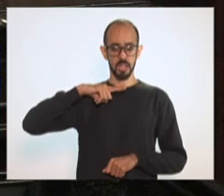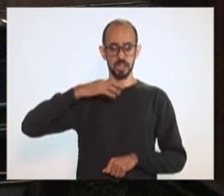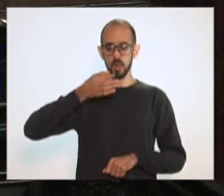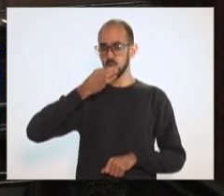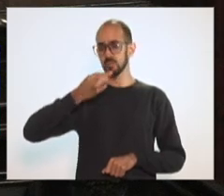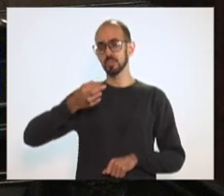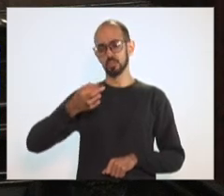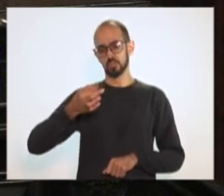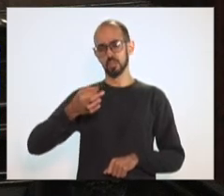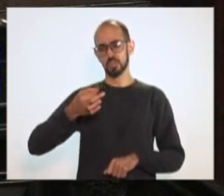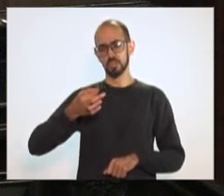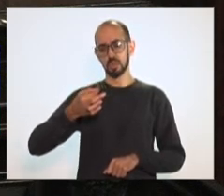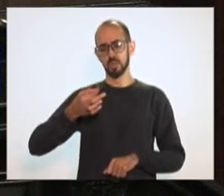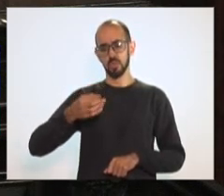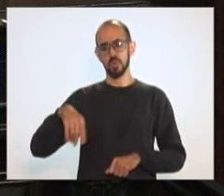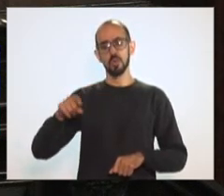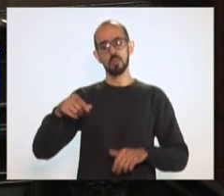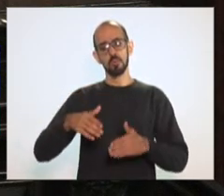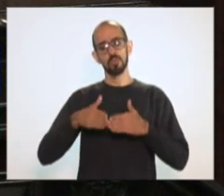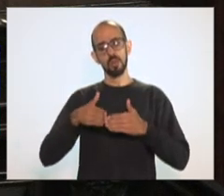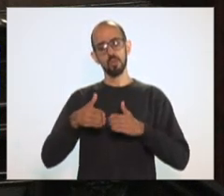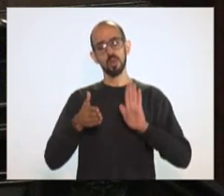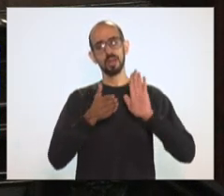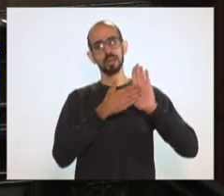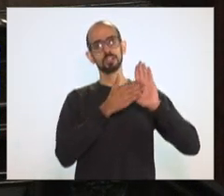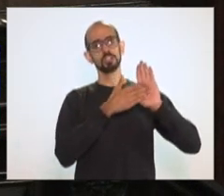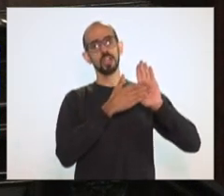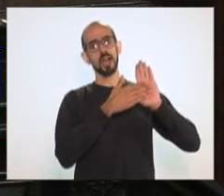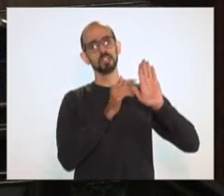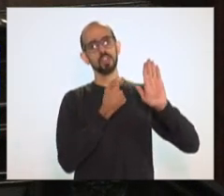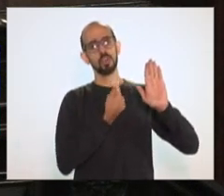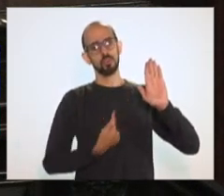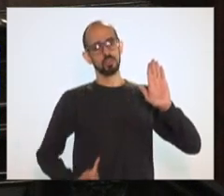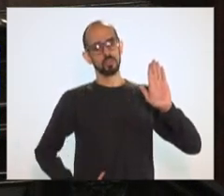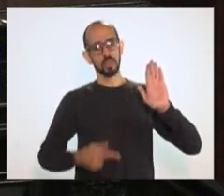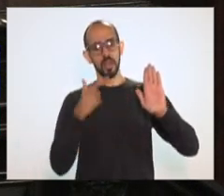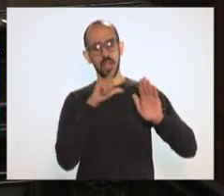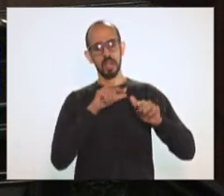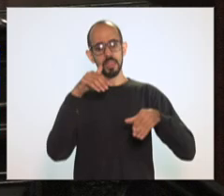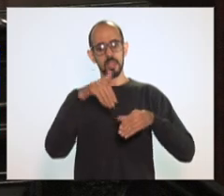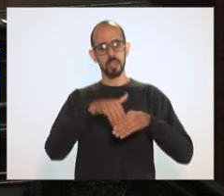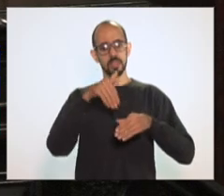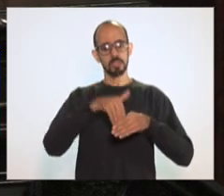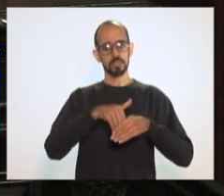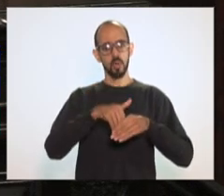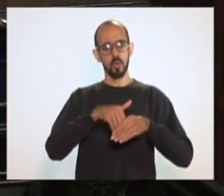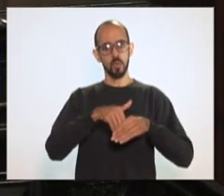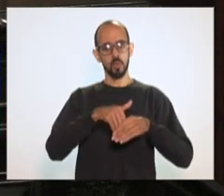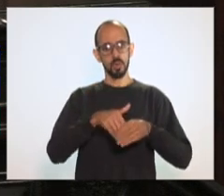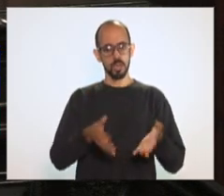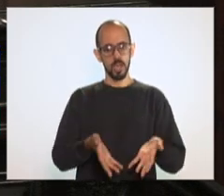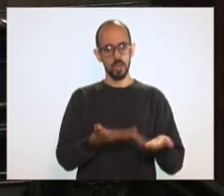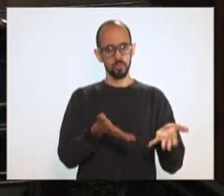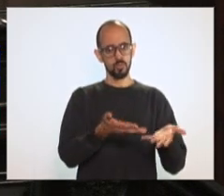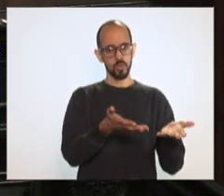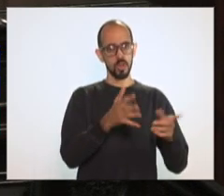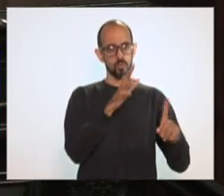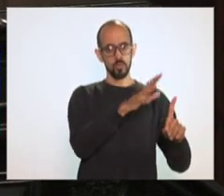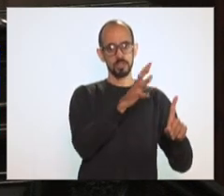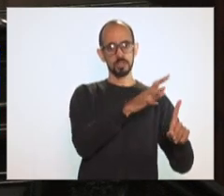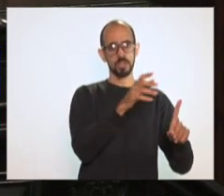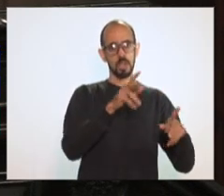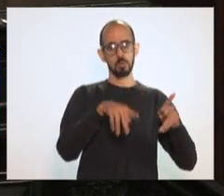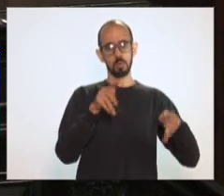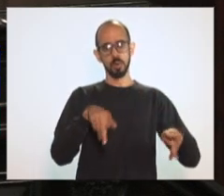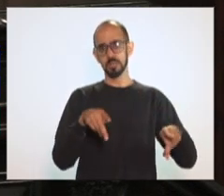líder da oposição, se candidate a governador do estado, ganha a eleição, convença a população e aí pode tomar a medida